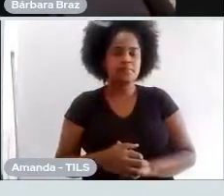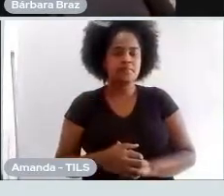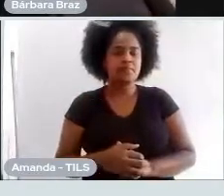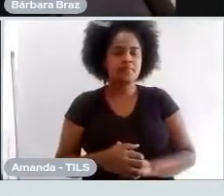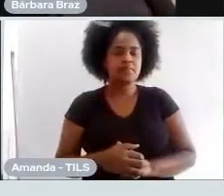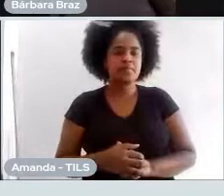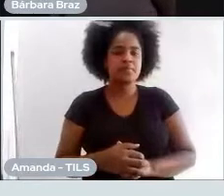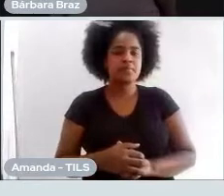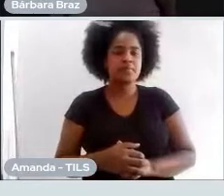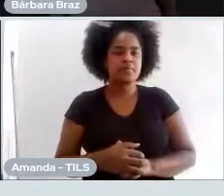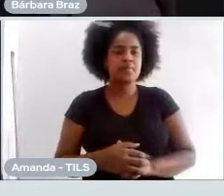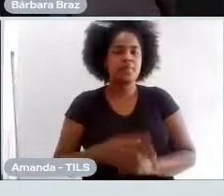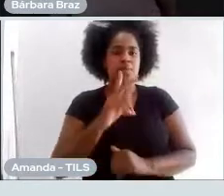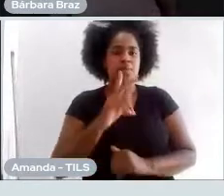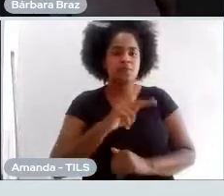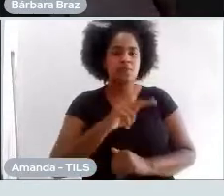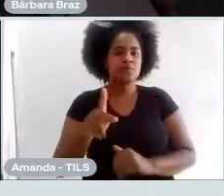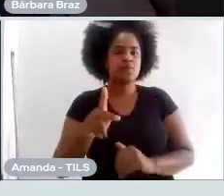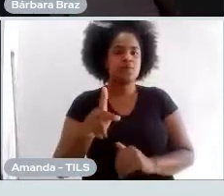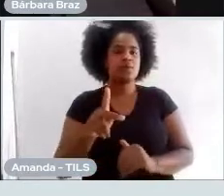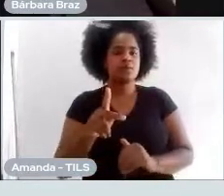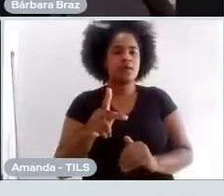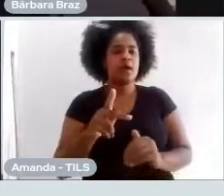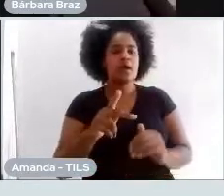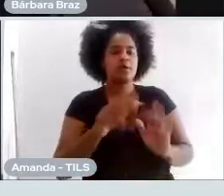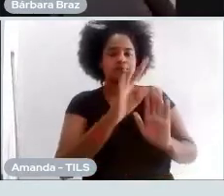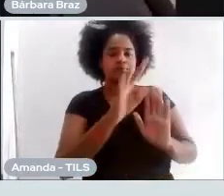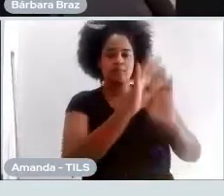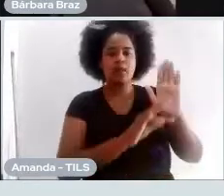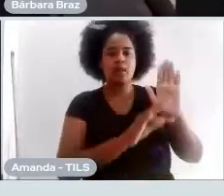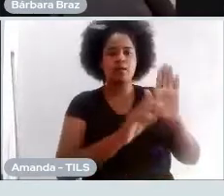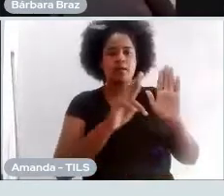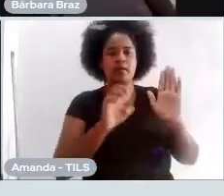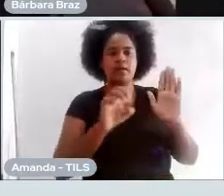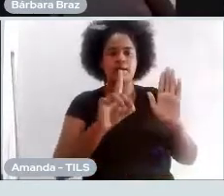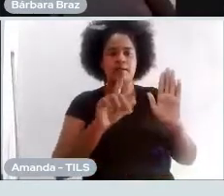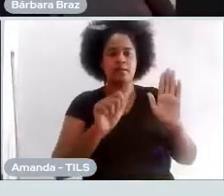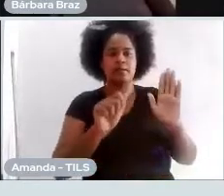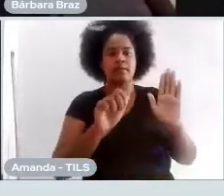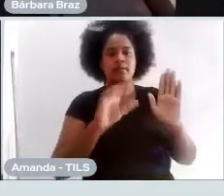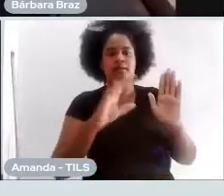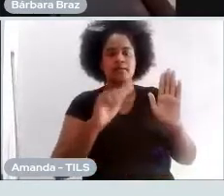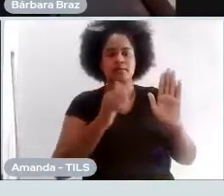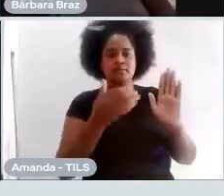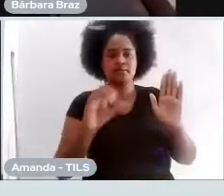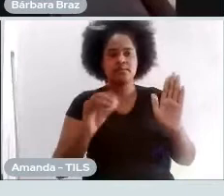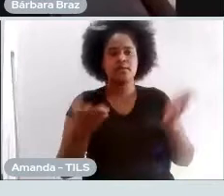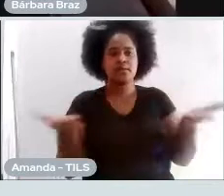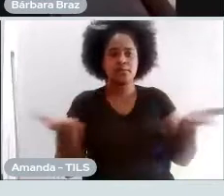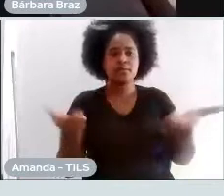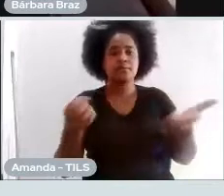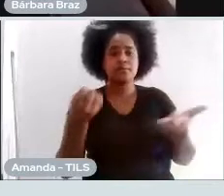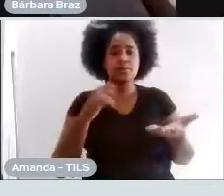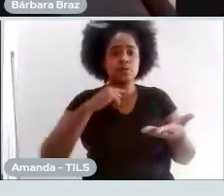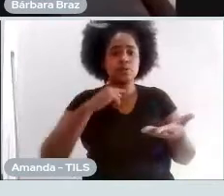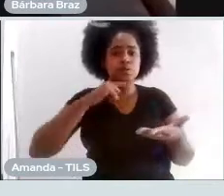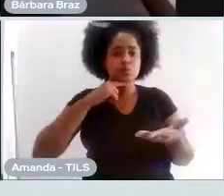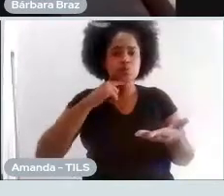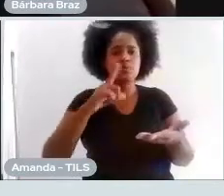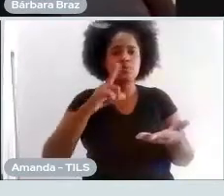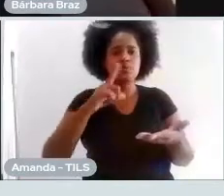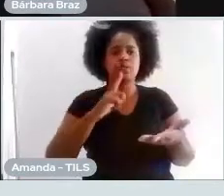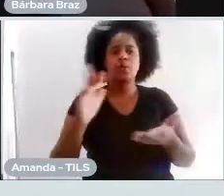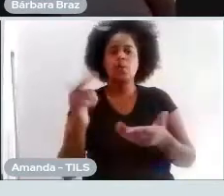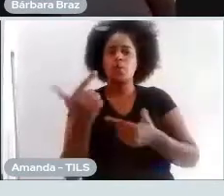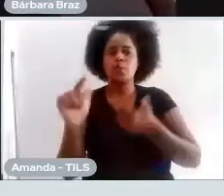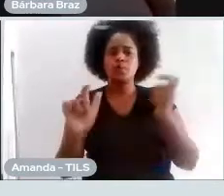professora de redação de vocês durante esse ano, né? Então, qualquer dúvida, a gente vai ter os corretores também. Creio